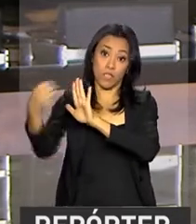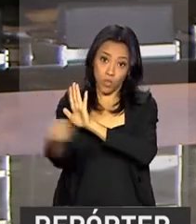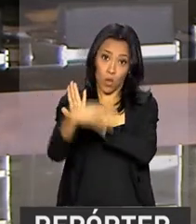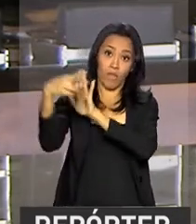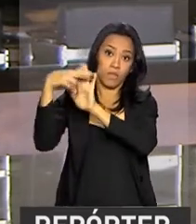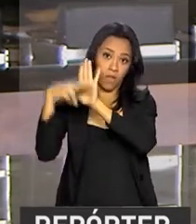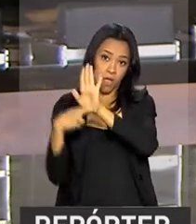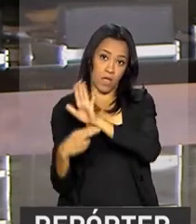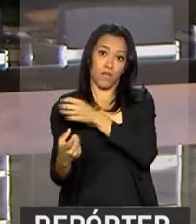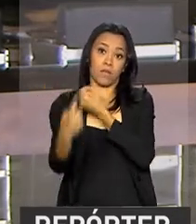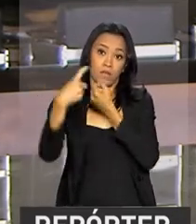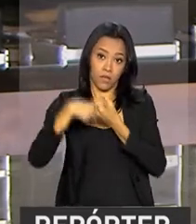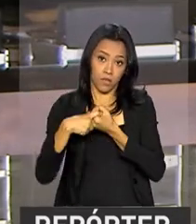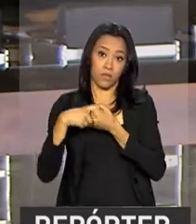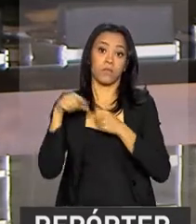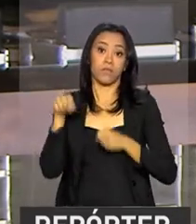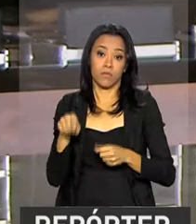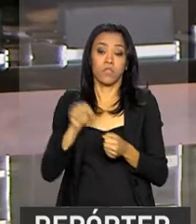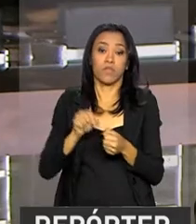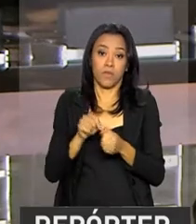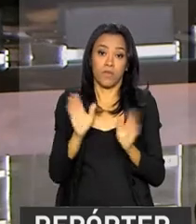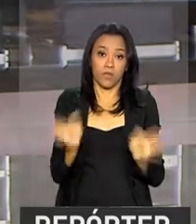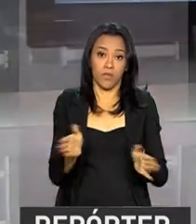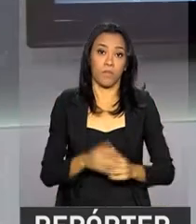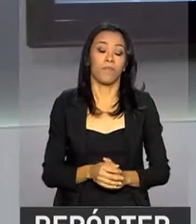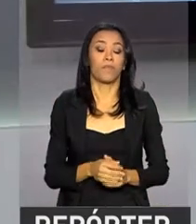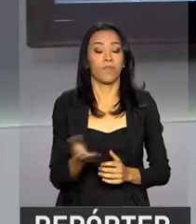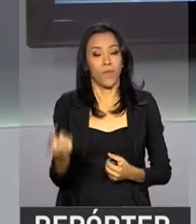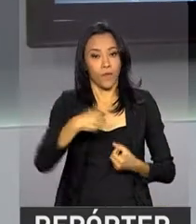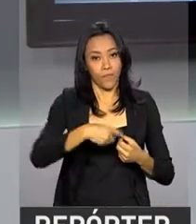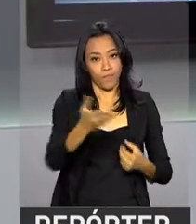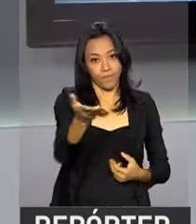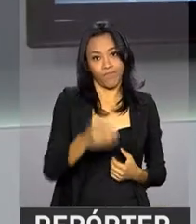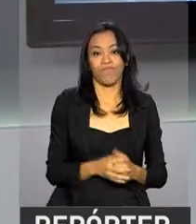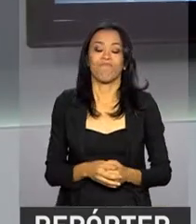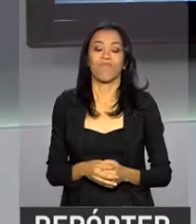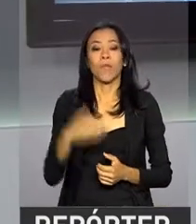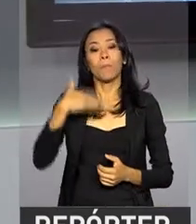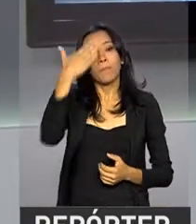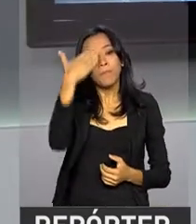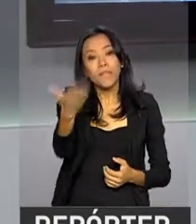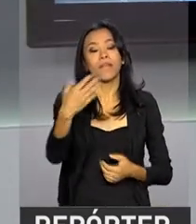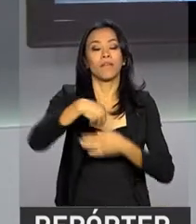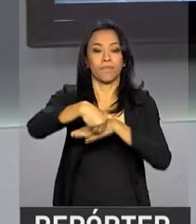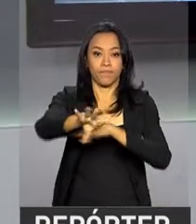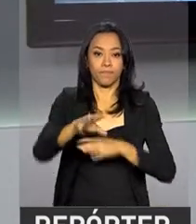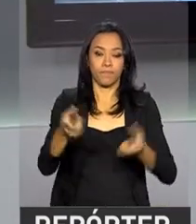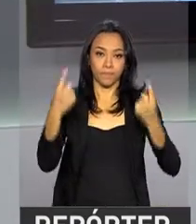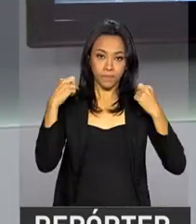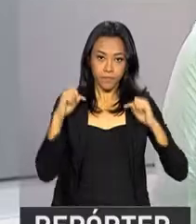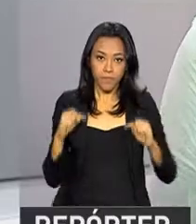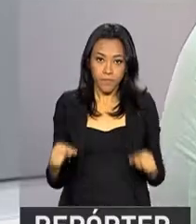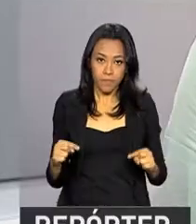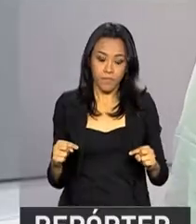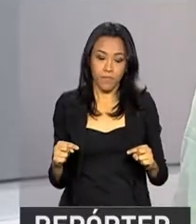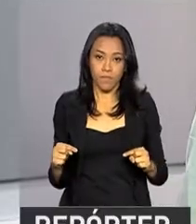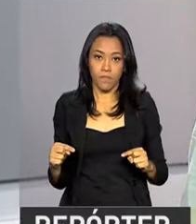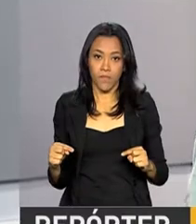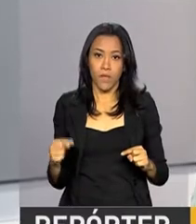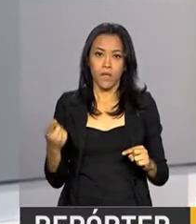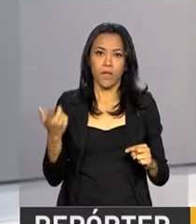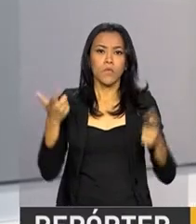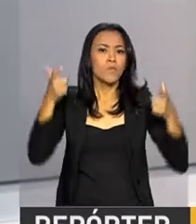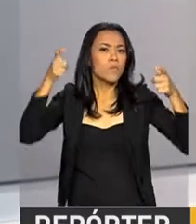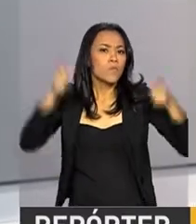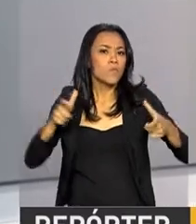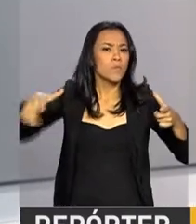de adesão ao programa sejam feitas. Eu volto com você. Muito obrigada, Mara, pelas informações. Um